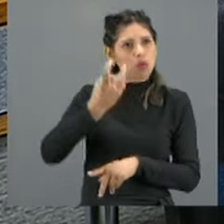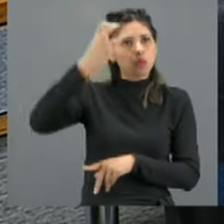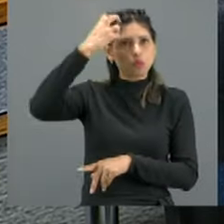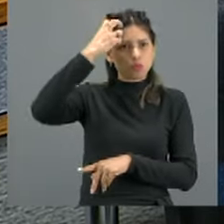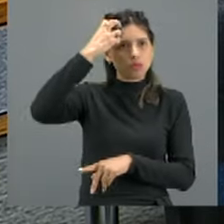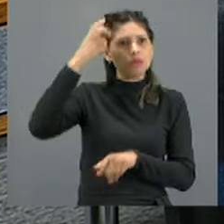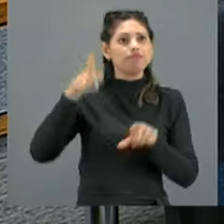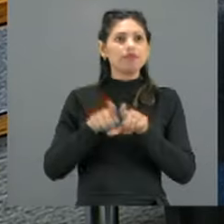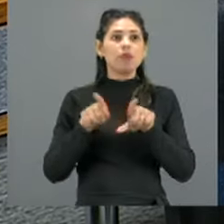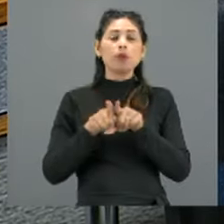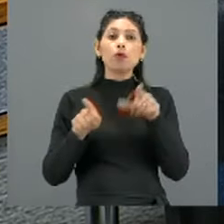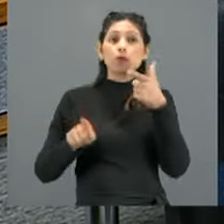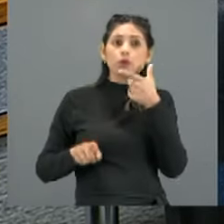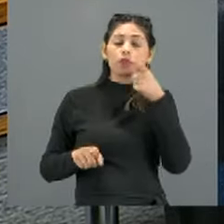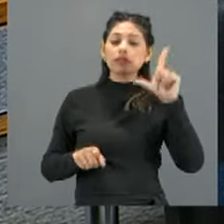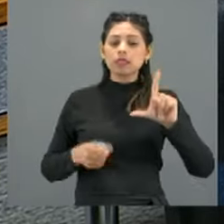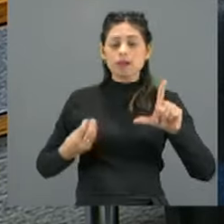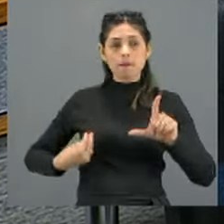convivência